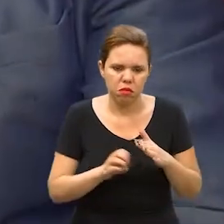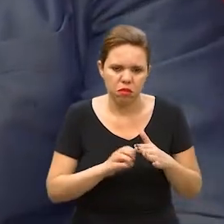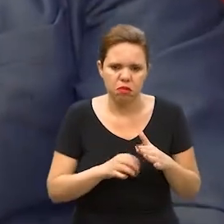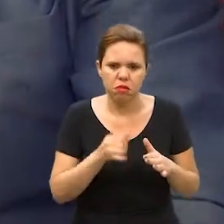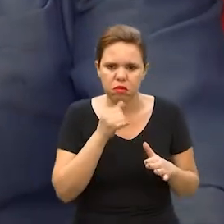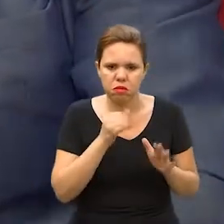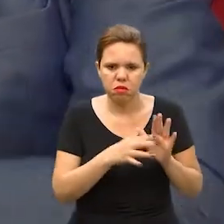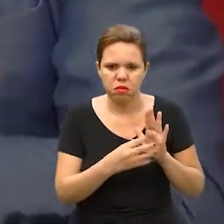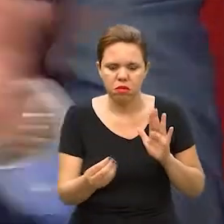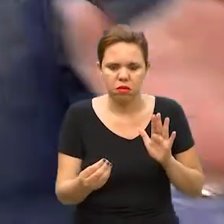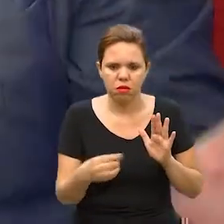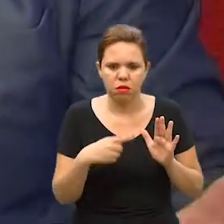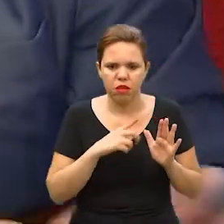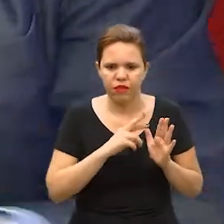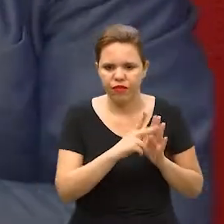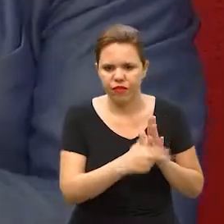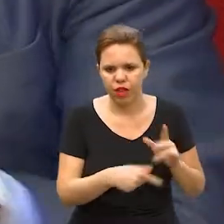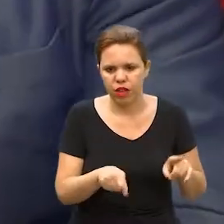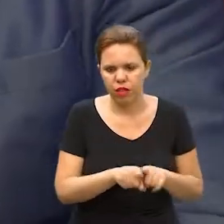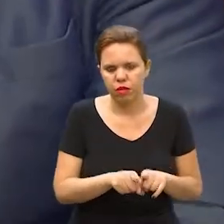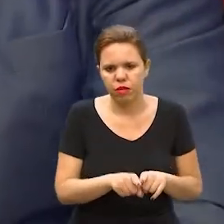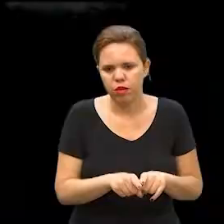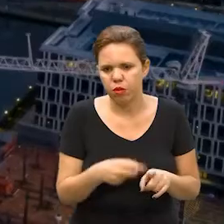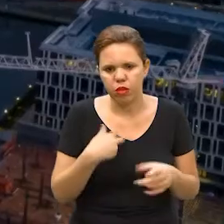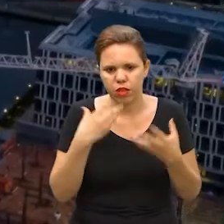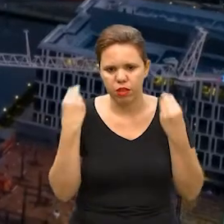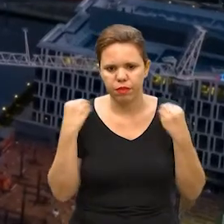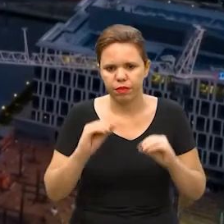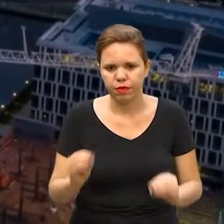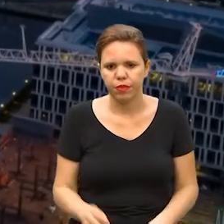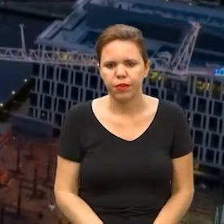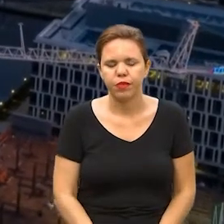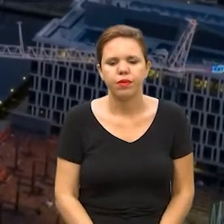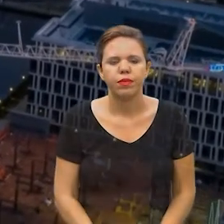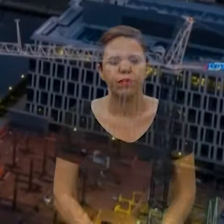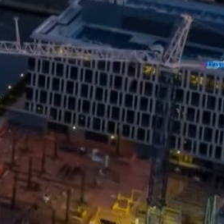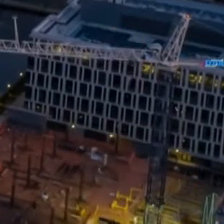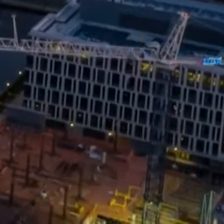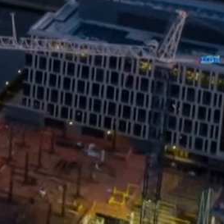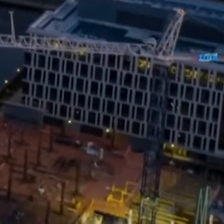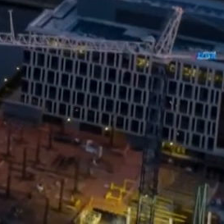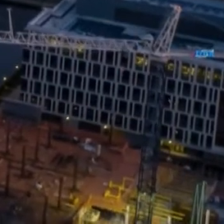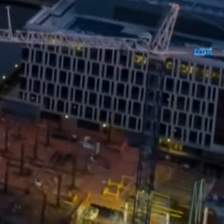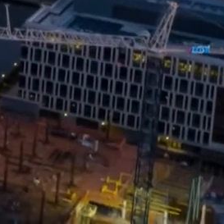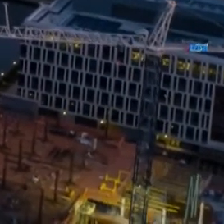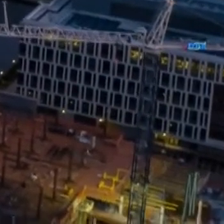exemplares, né? Mas temos muitas outras, não pode deixar nenhuma de fora.